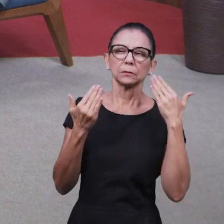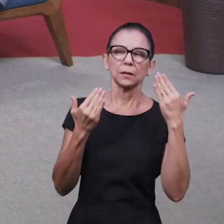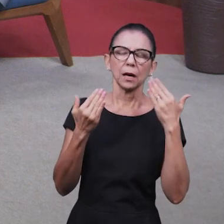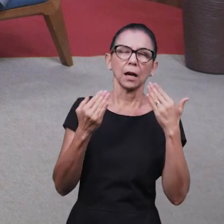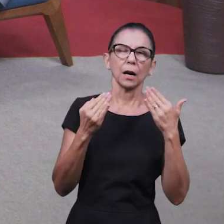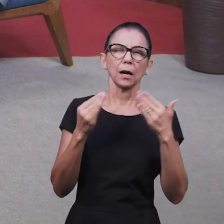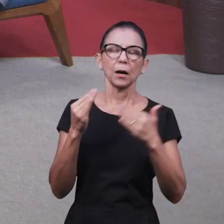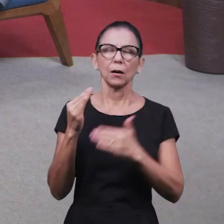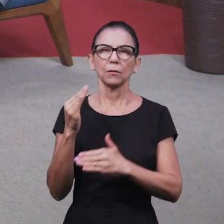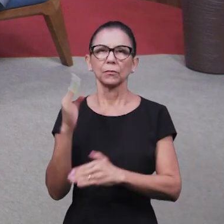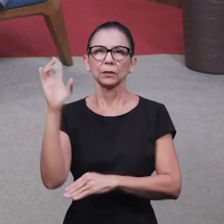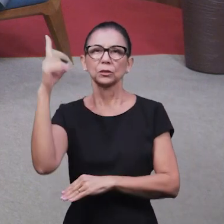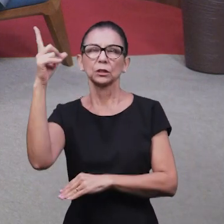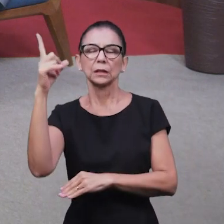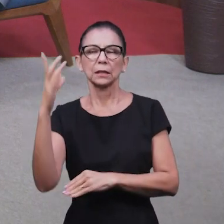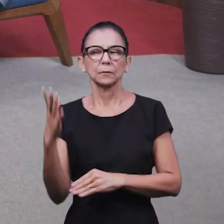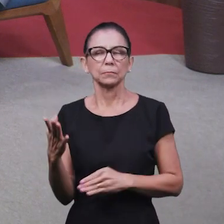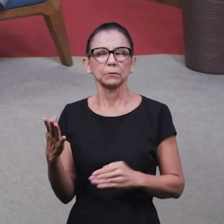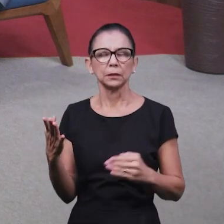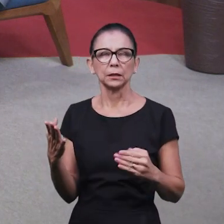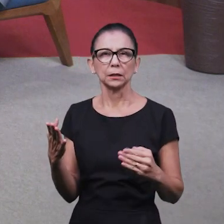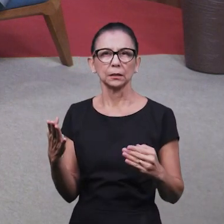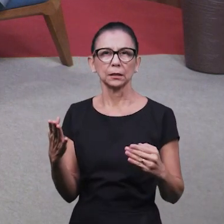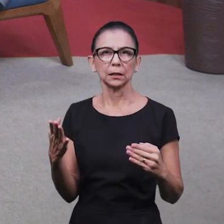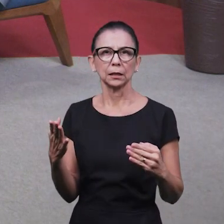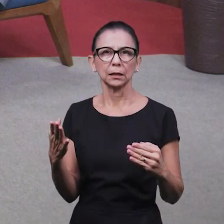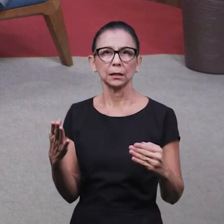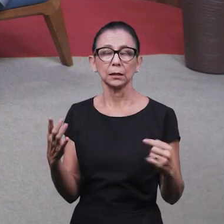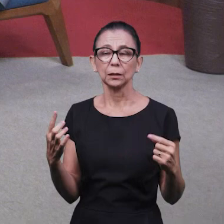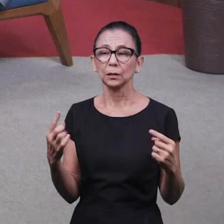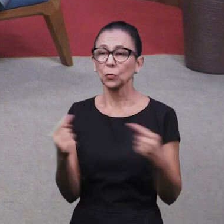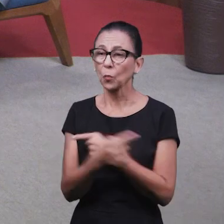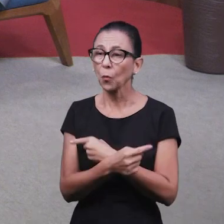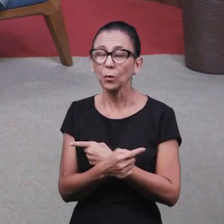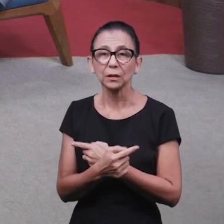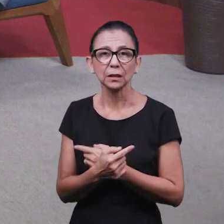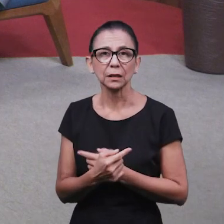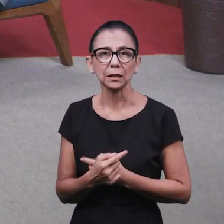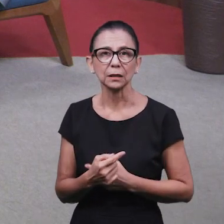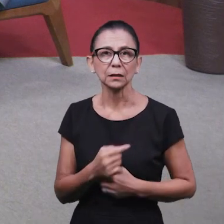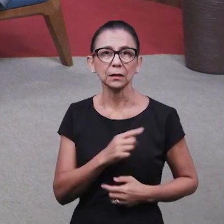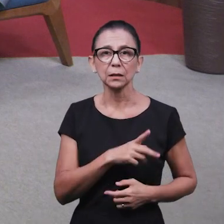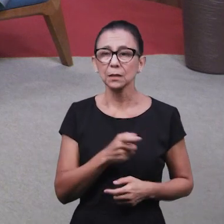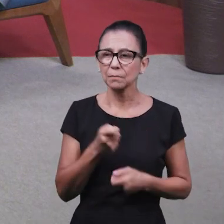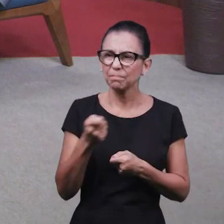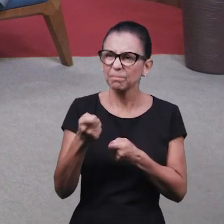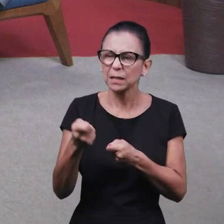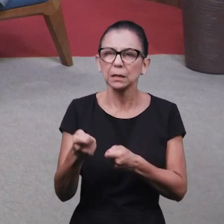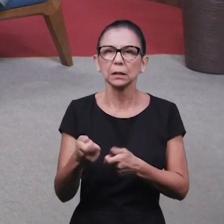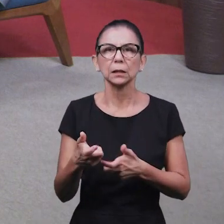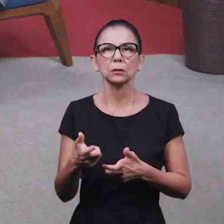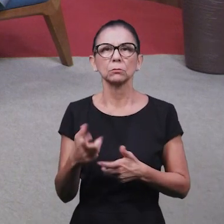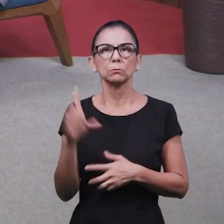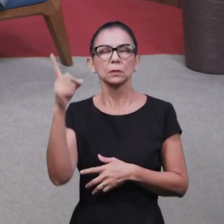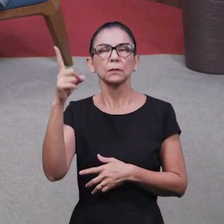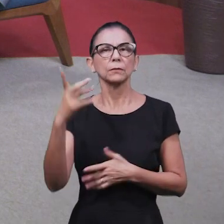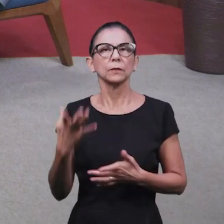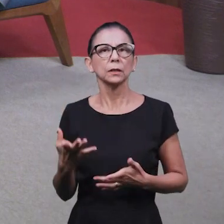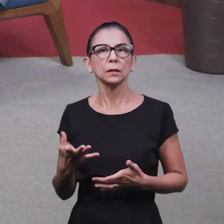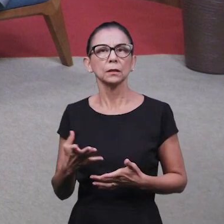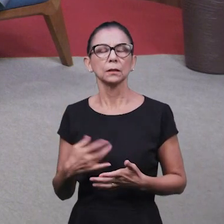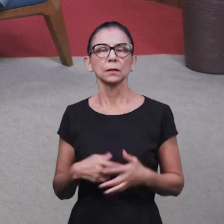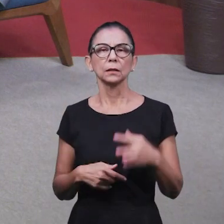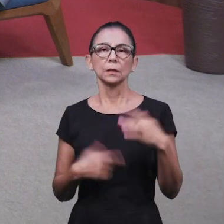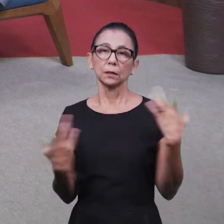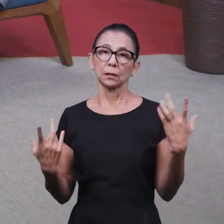era alguma coisa que ele tinha contrária a Davi e viveu o tempo todo perseguindo Davi. E isso é muito interessante porque